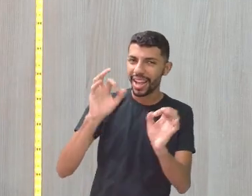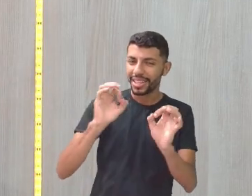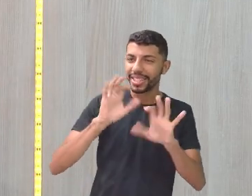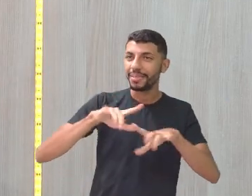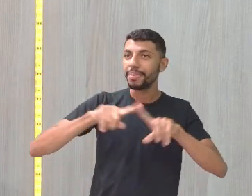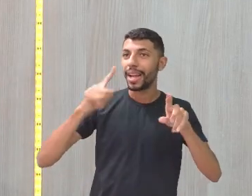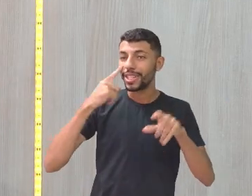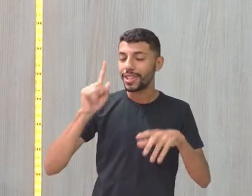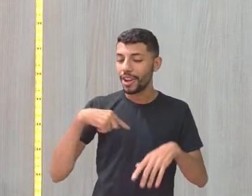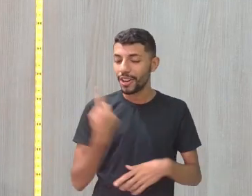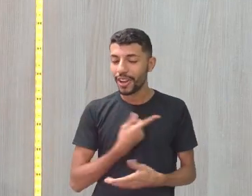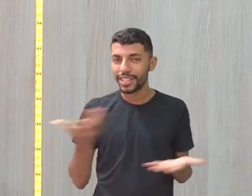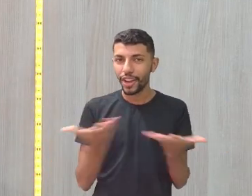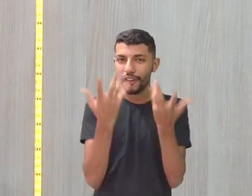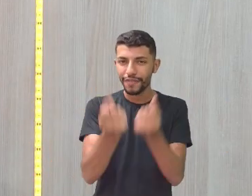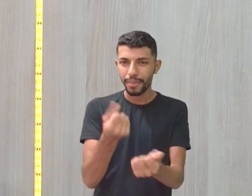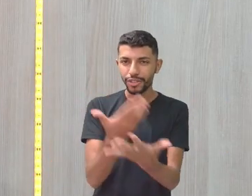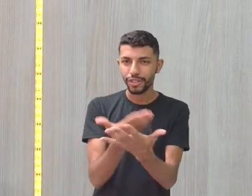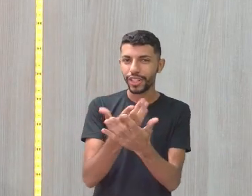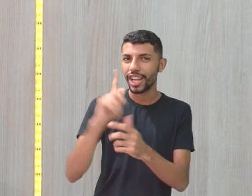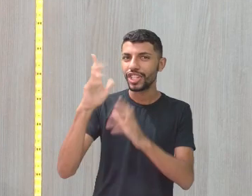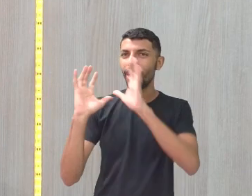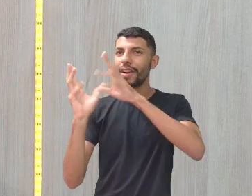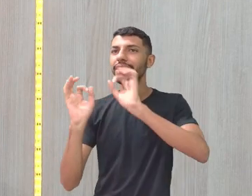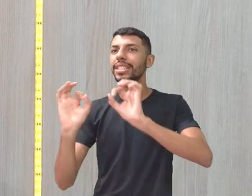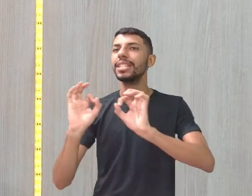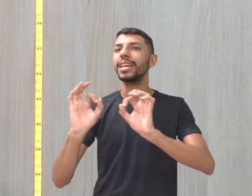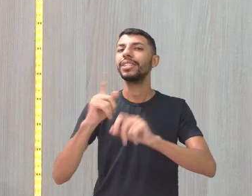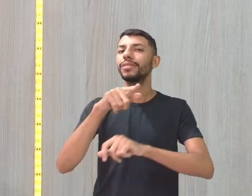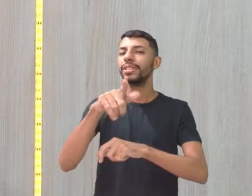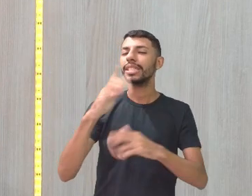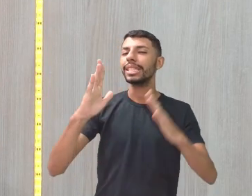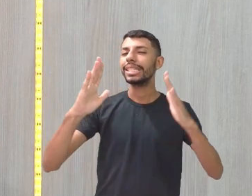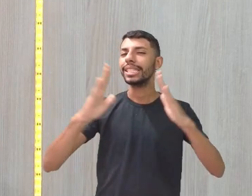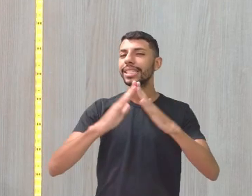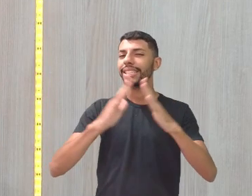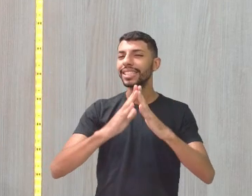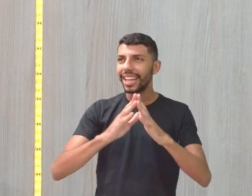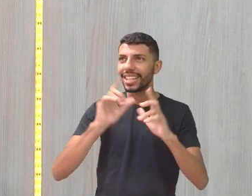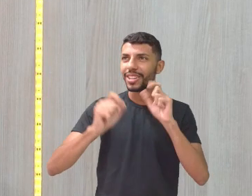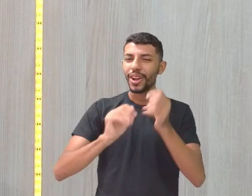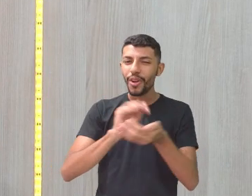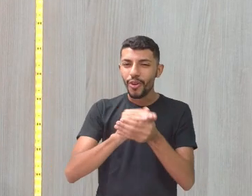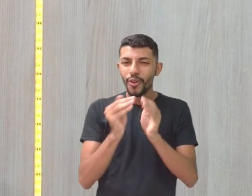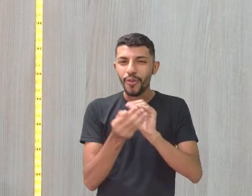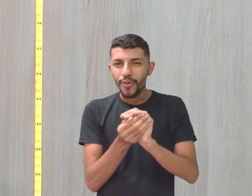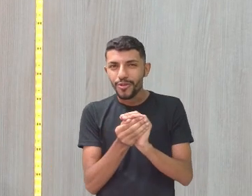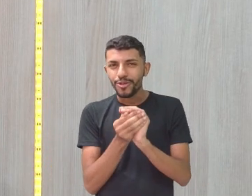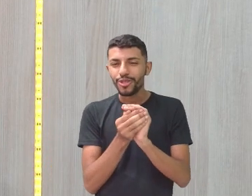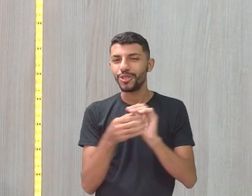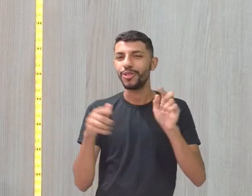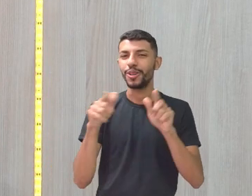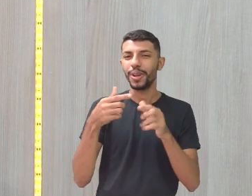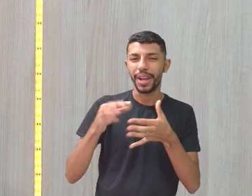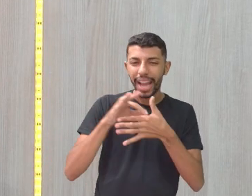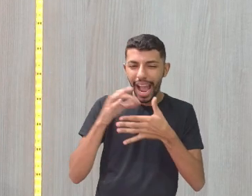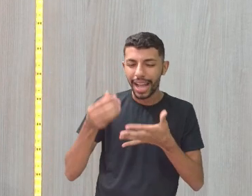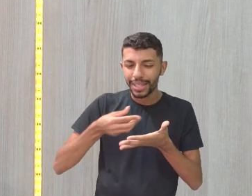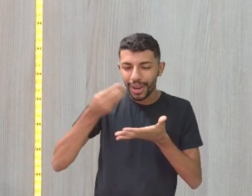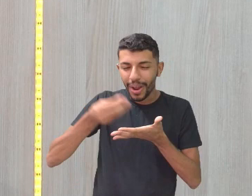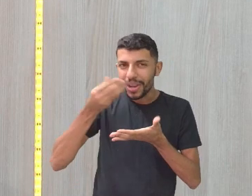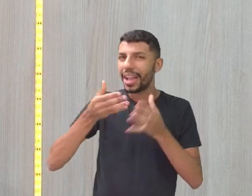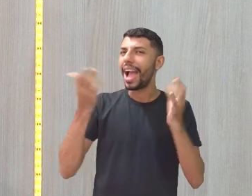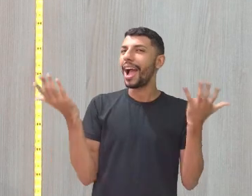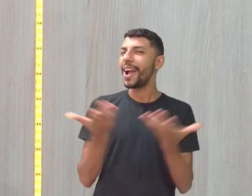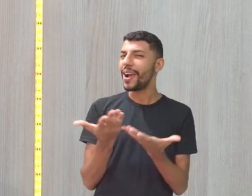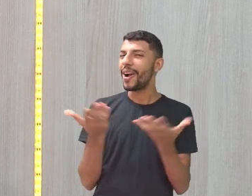né? Vamos agora estudar geografia. Você que está aí com o seu... Eita, tá em casa, hein? Cuscuzinho, com charque, né? Aquele cafezinho agora, hein, seu Zé? Oi, coisa